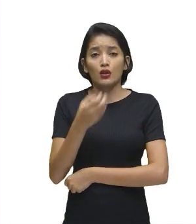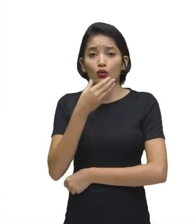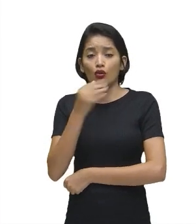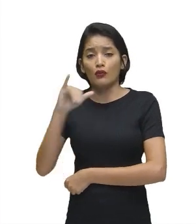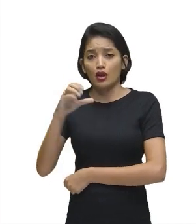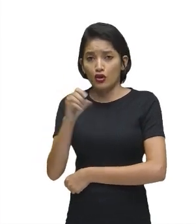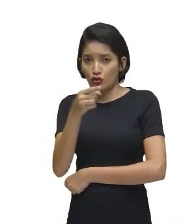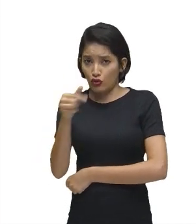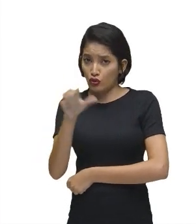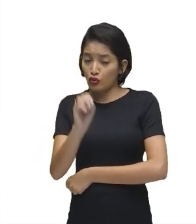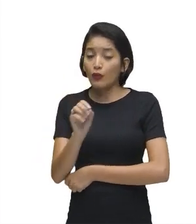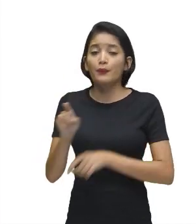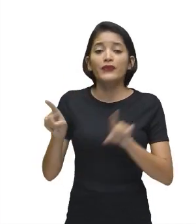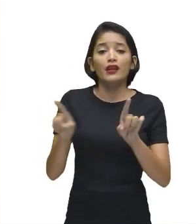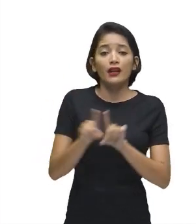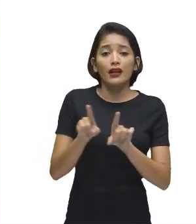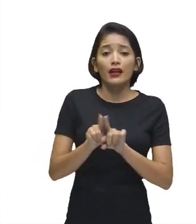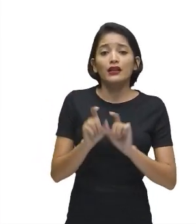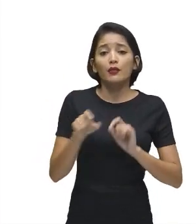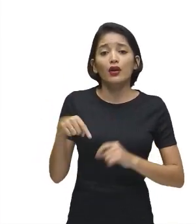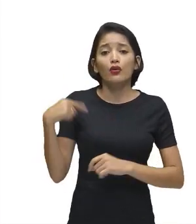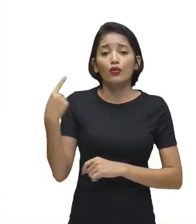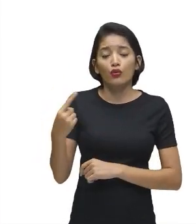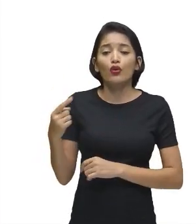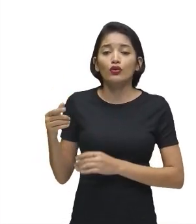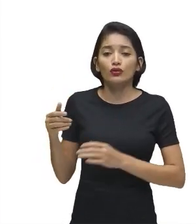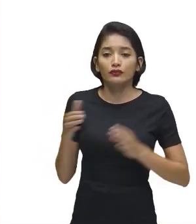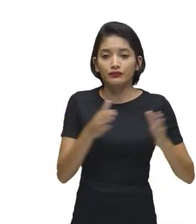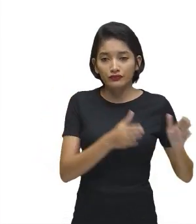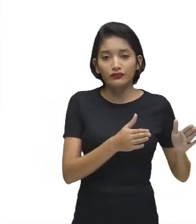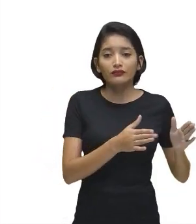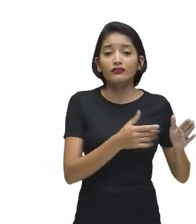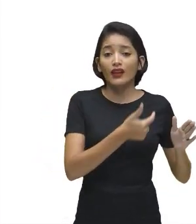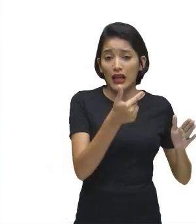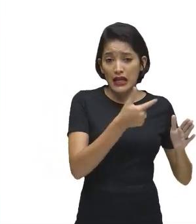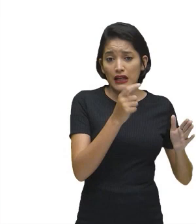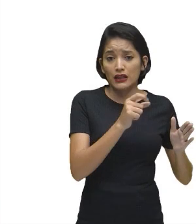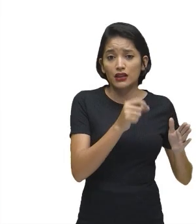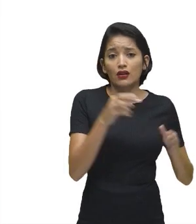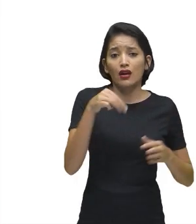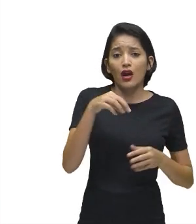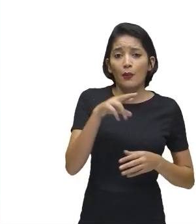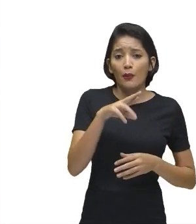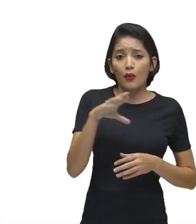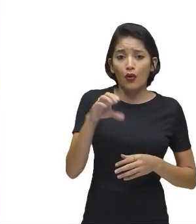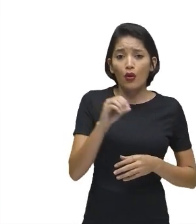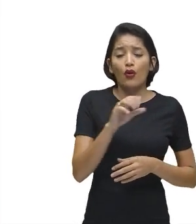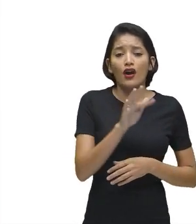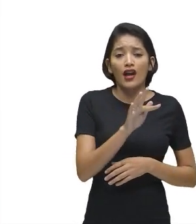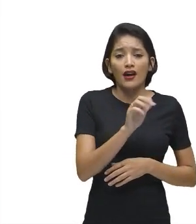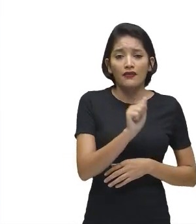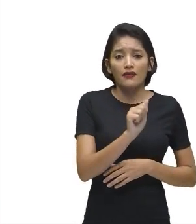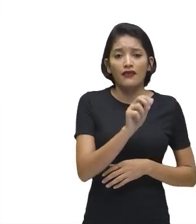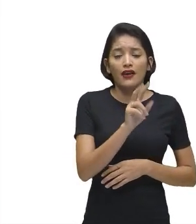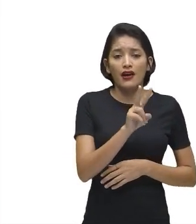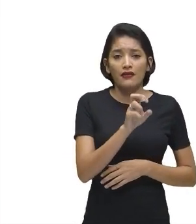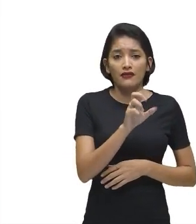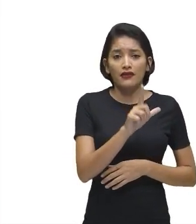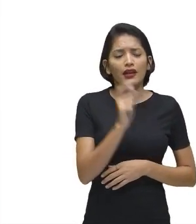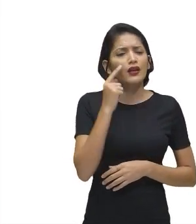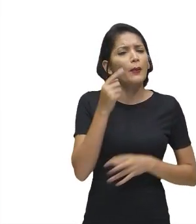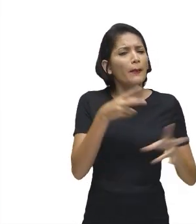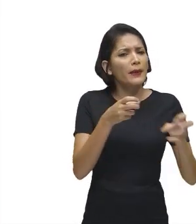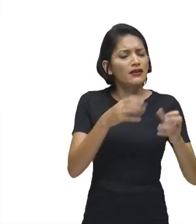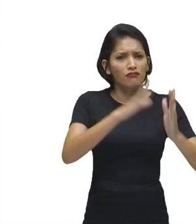aqui, e Morro da Favela, de João Timóteo. Repare bem aqui nos efeitos, as pinceladas rápidas